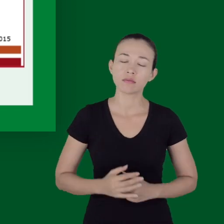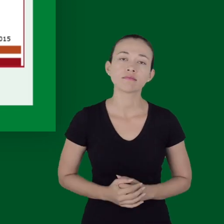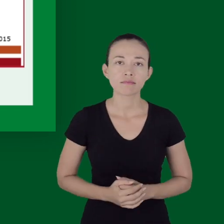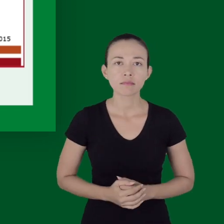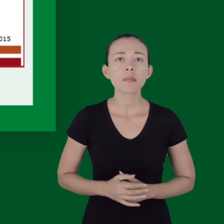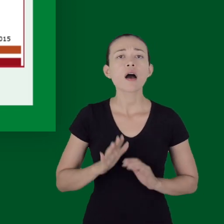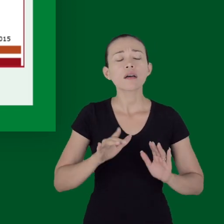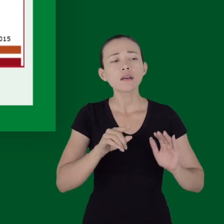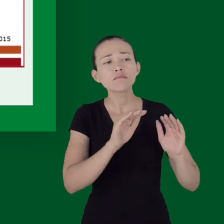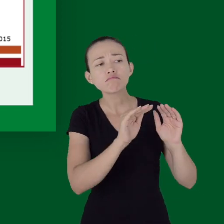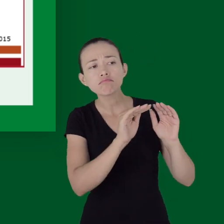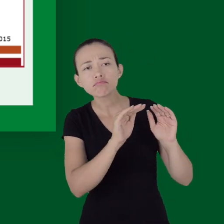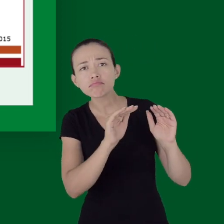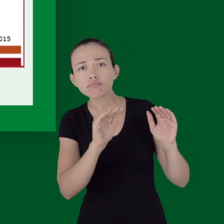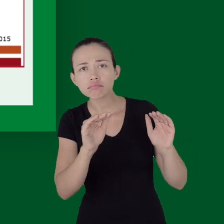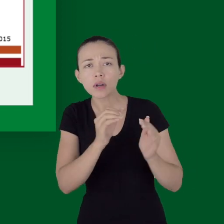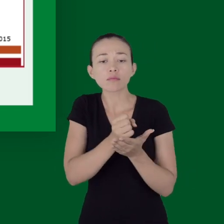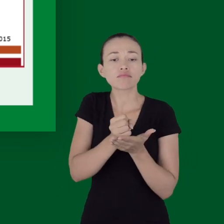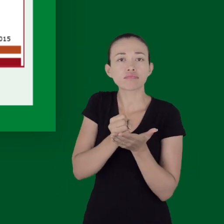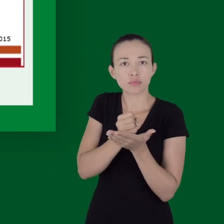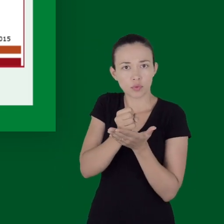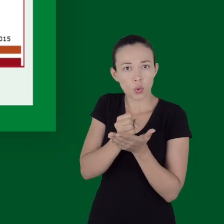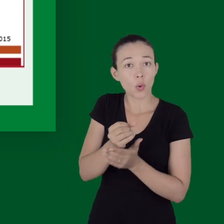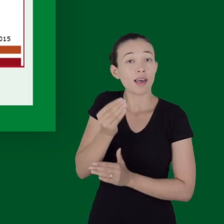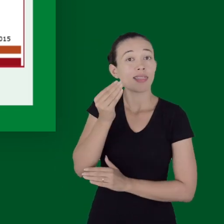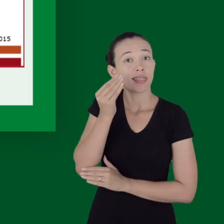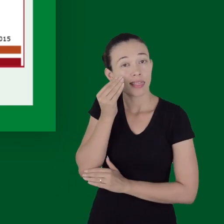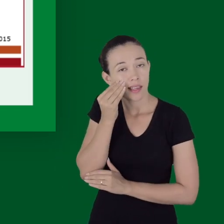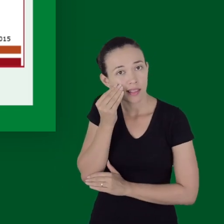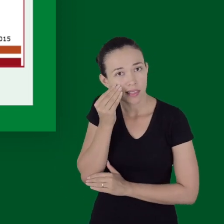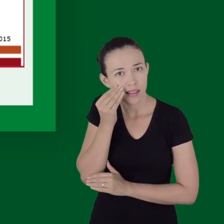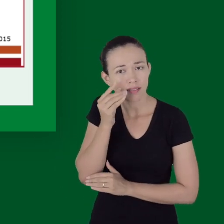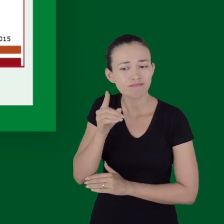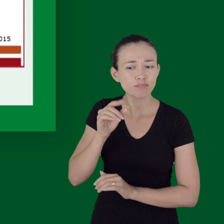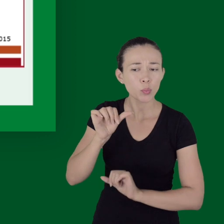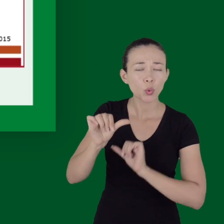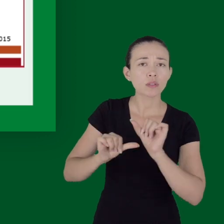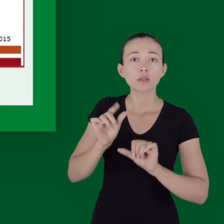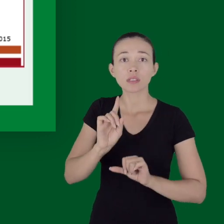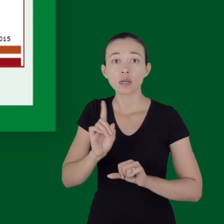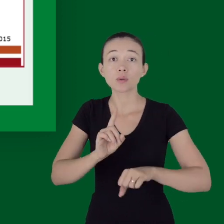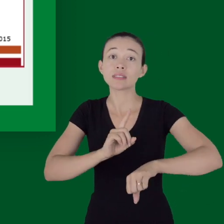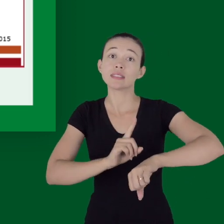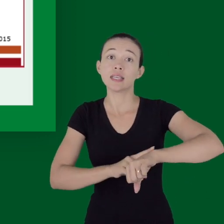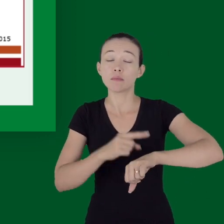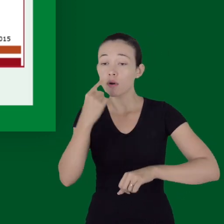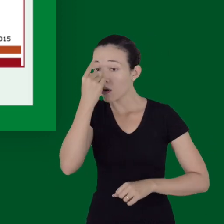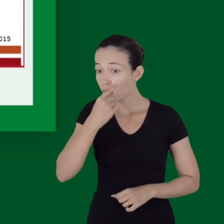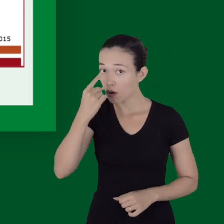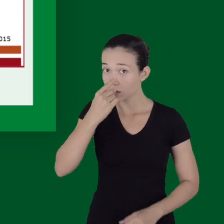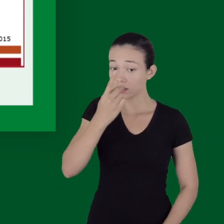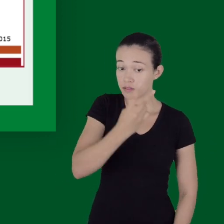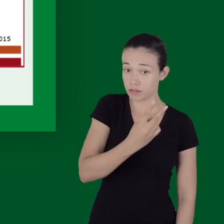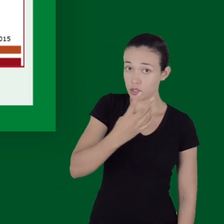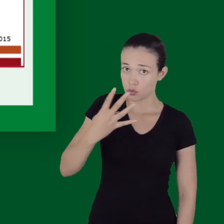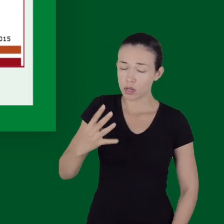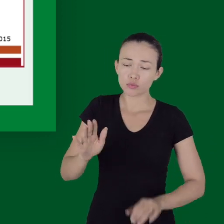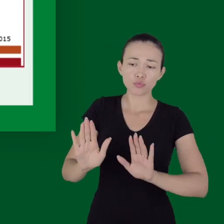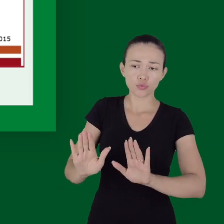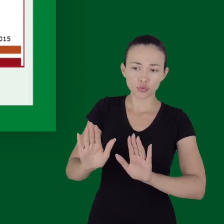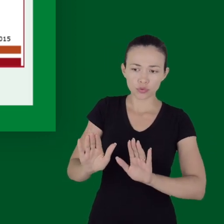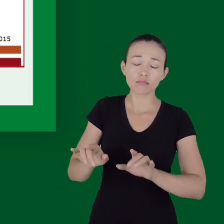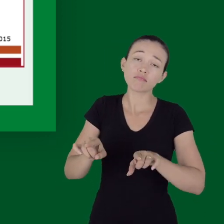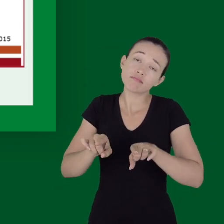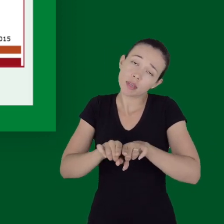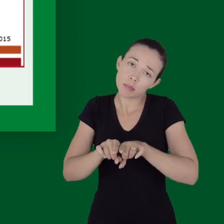se o paciente estiver estável, a gente consegue até tentar drogas. Se não reverter, a gente pode deixar a droga correndo